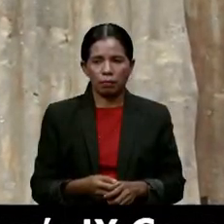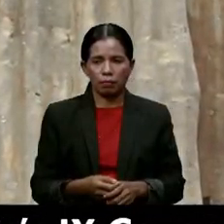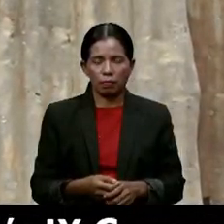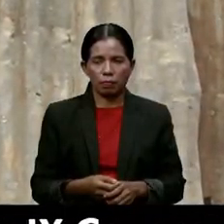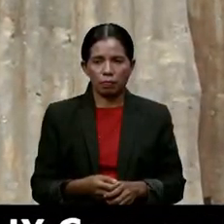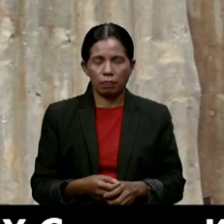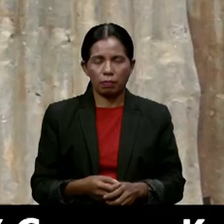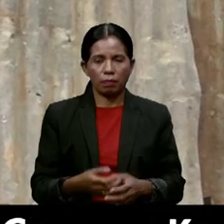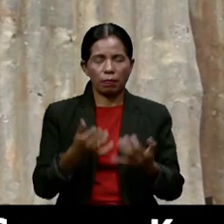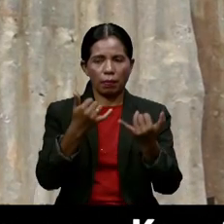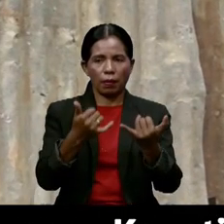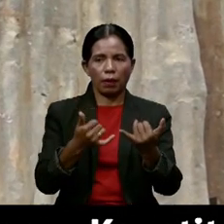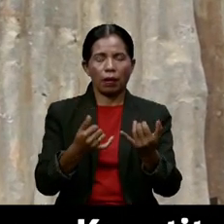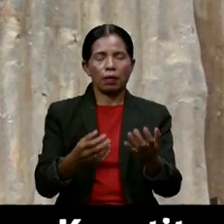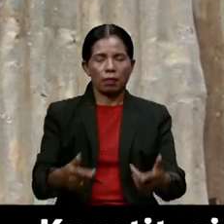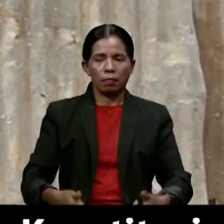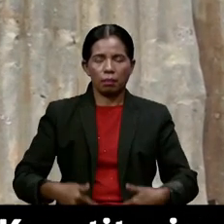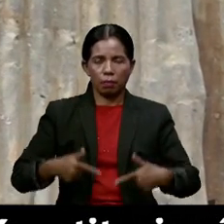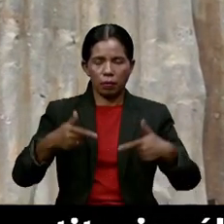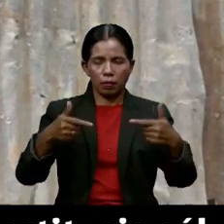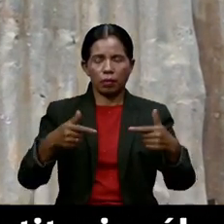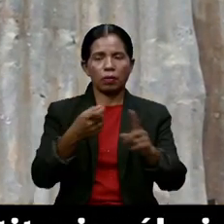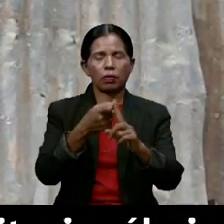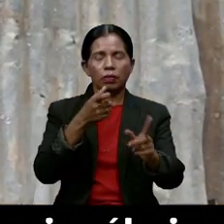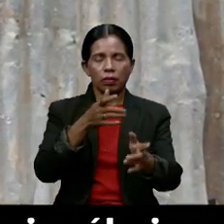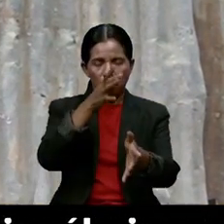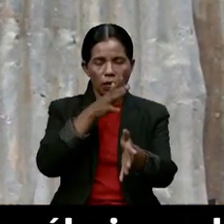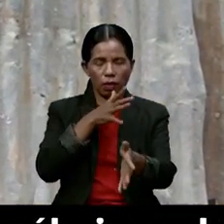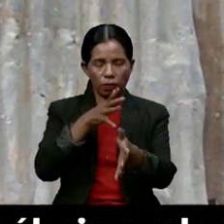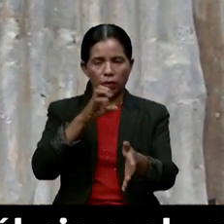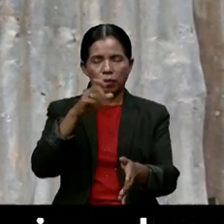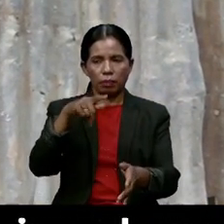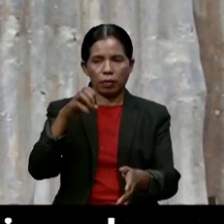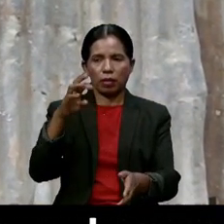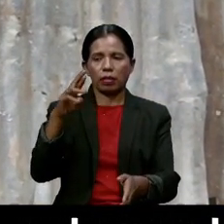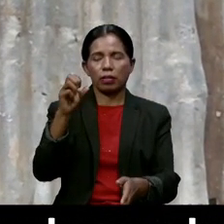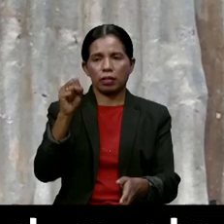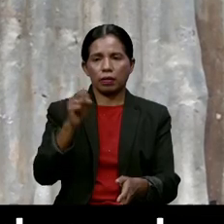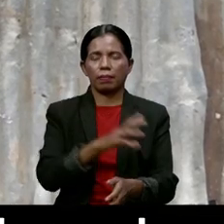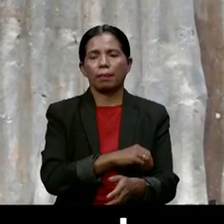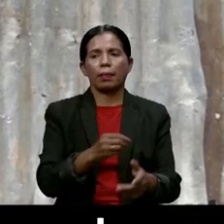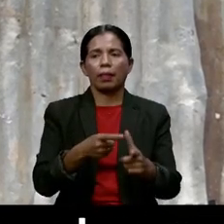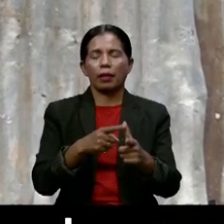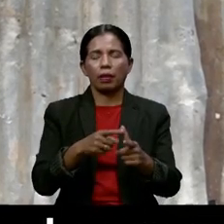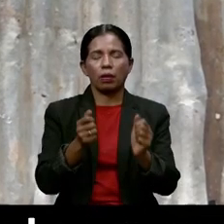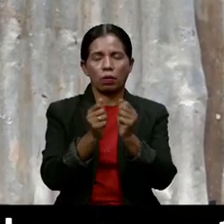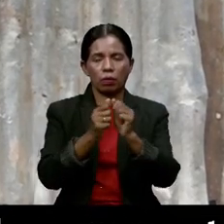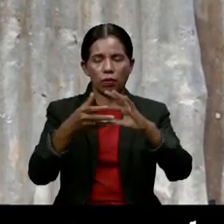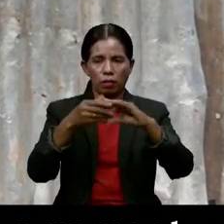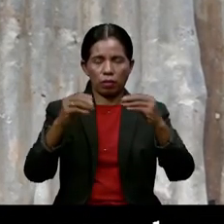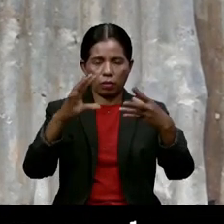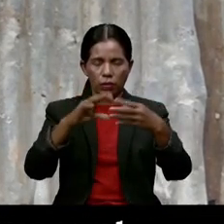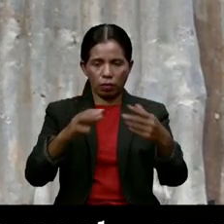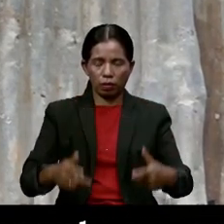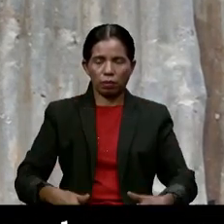Telespectadores, Idanemak, Realidade Moris, use a voz esperança de Deus. A história Moris,